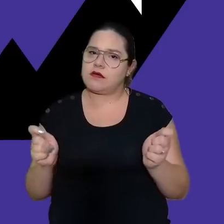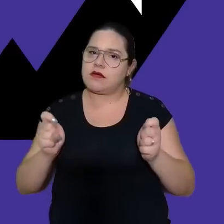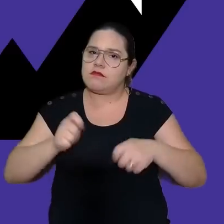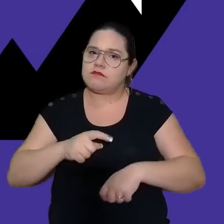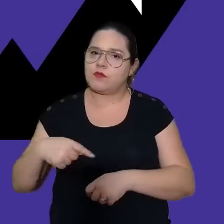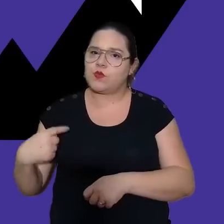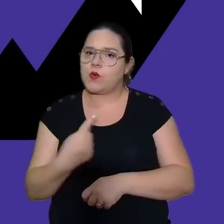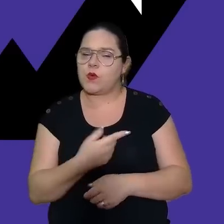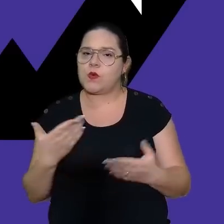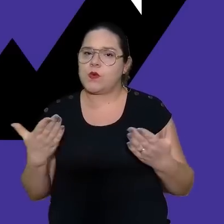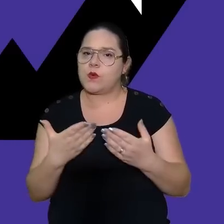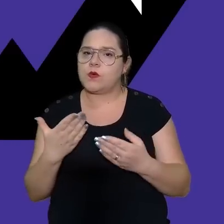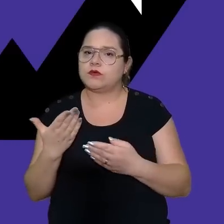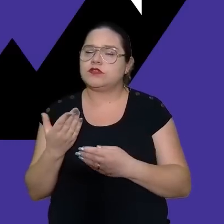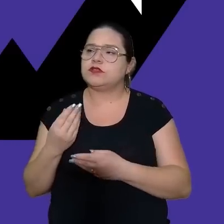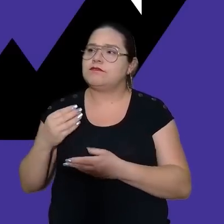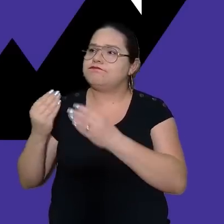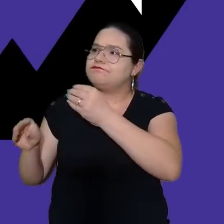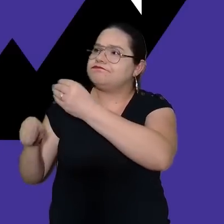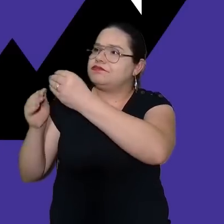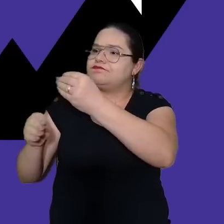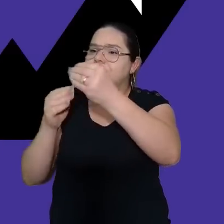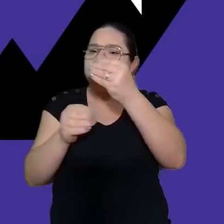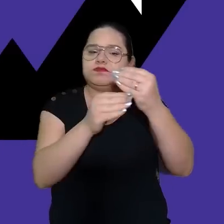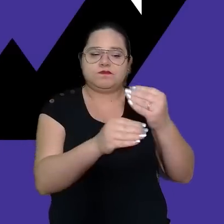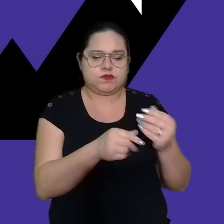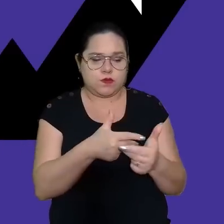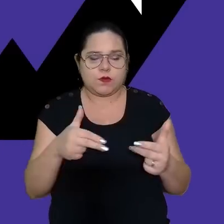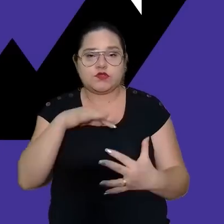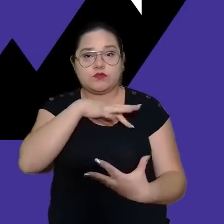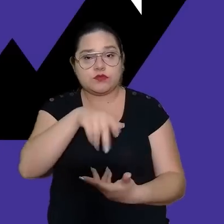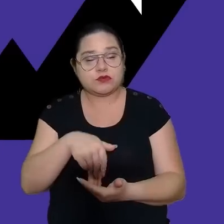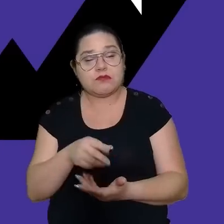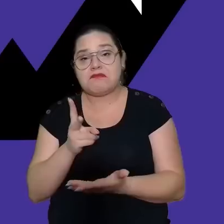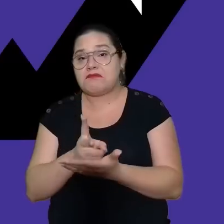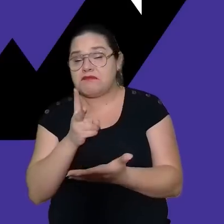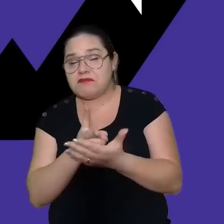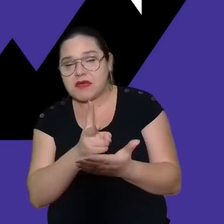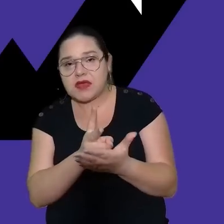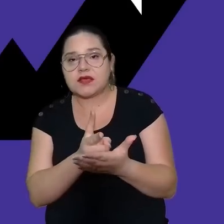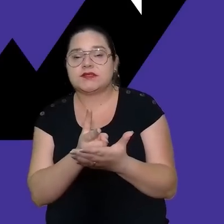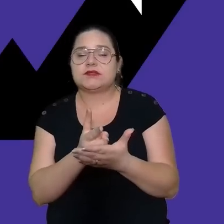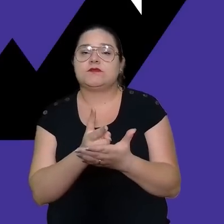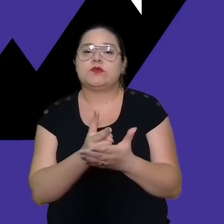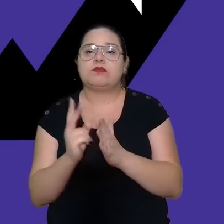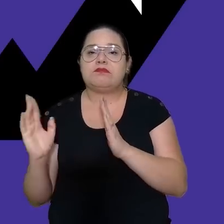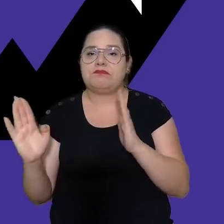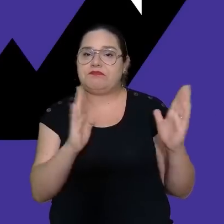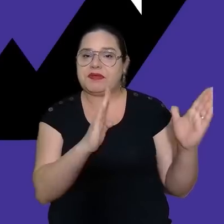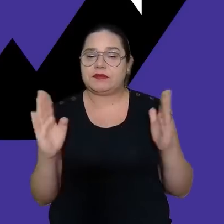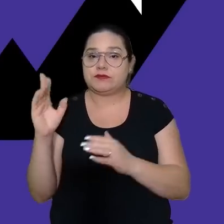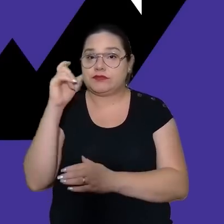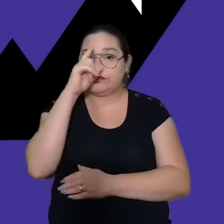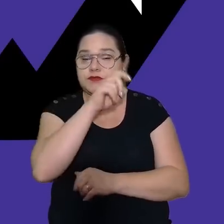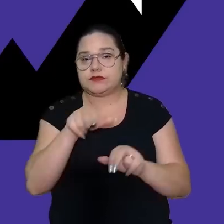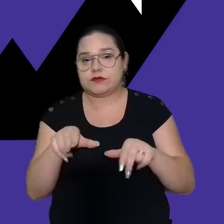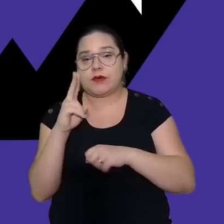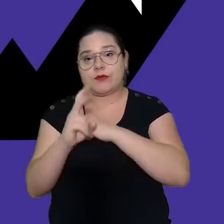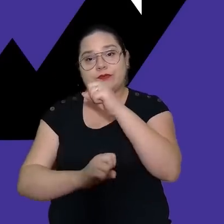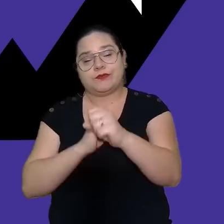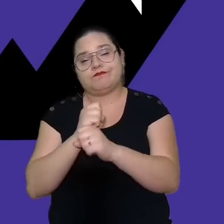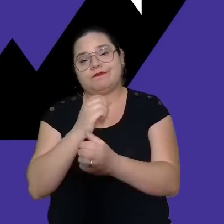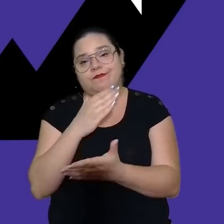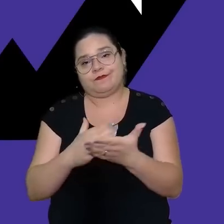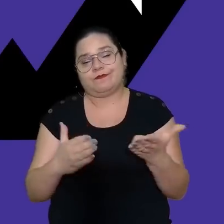mundo precisa, inclusive em tempos turbulentos, como foram esses 2 anos e meio agora, nesses últimos 2 anos e meio. E o Brasil